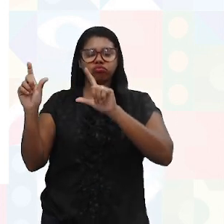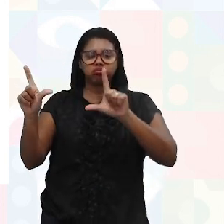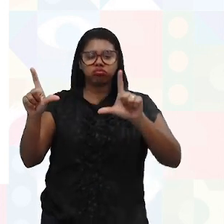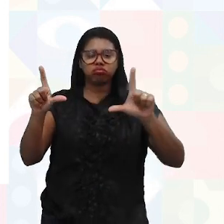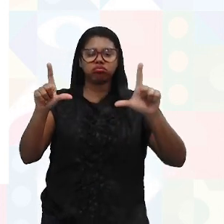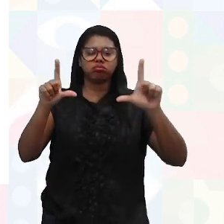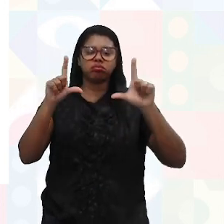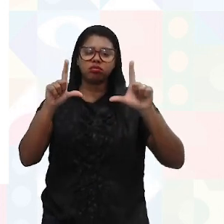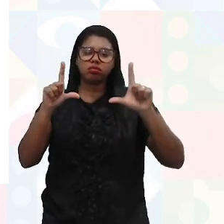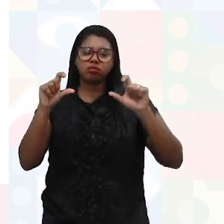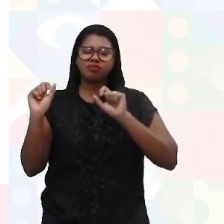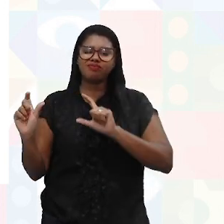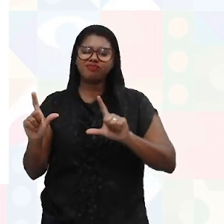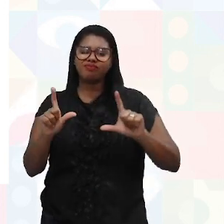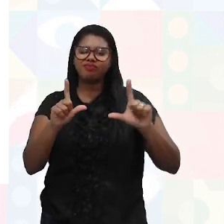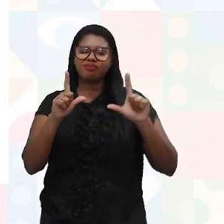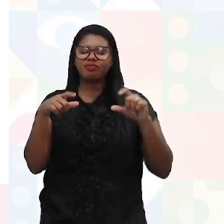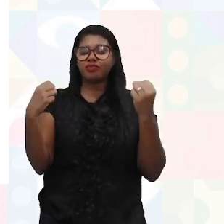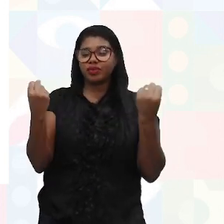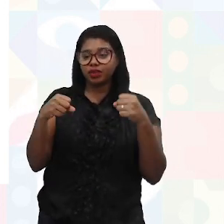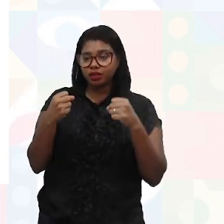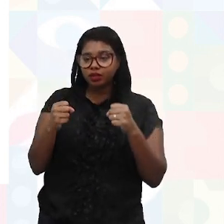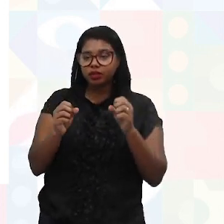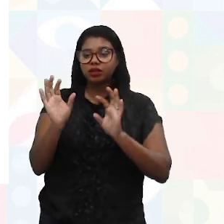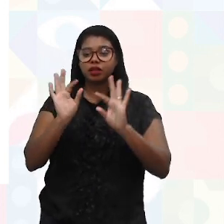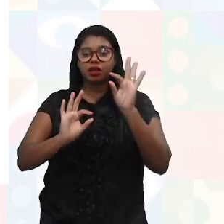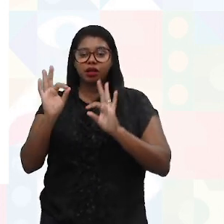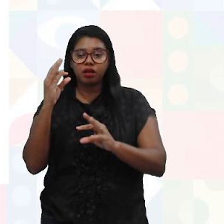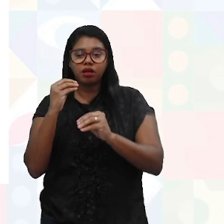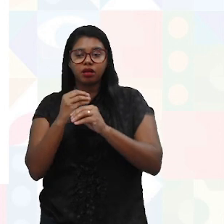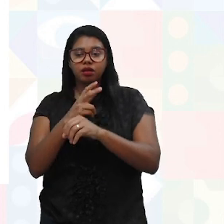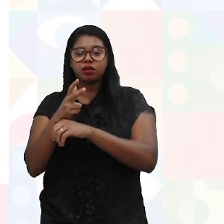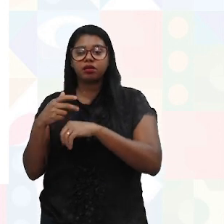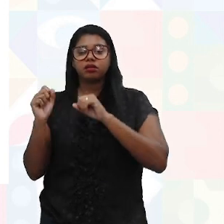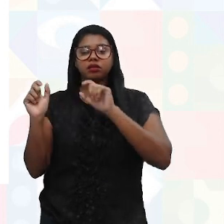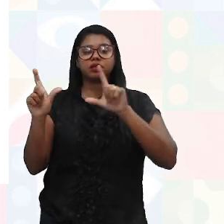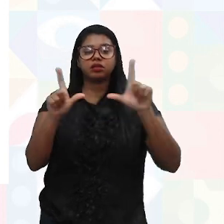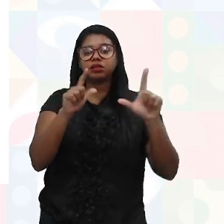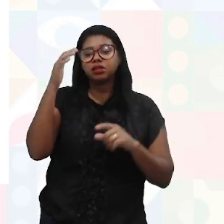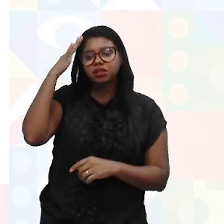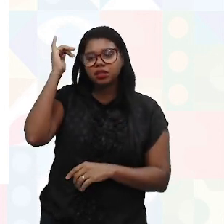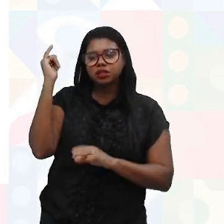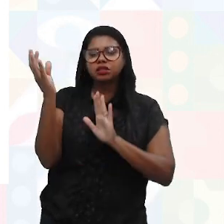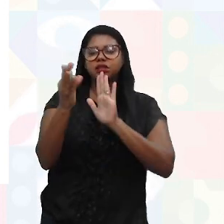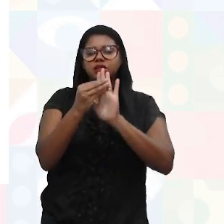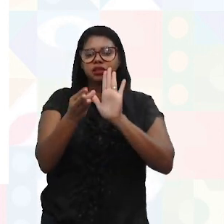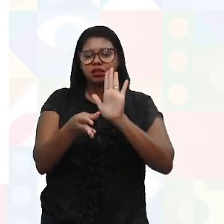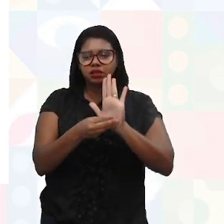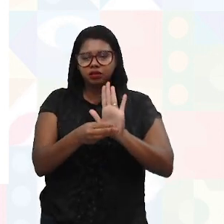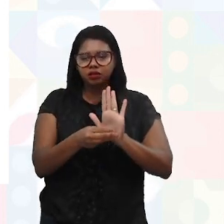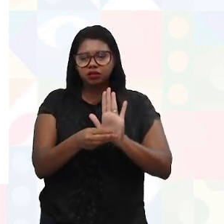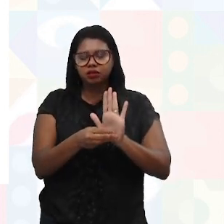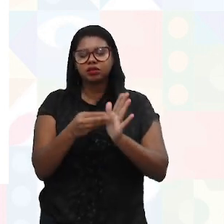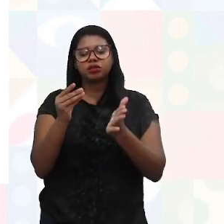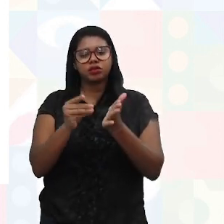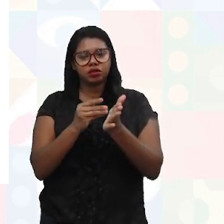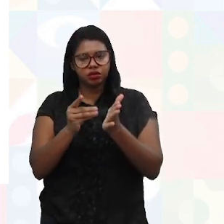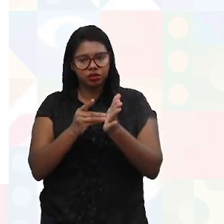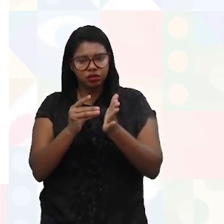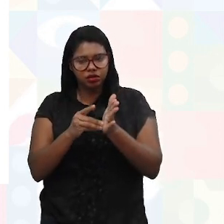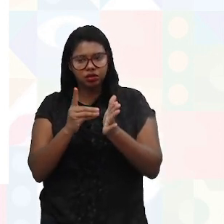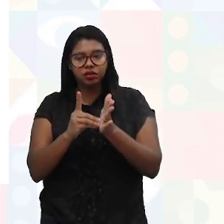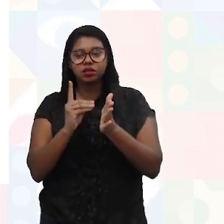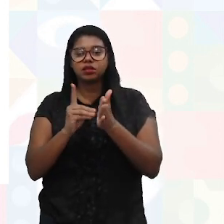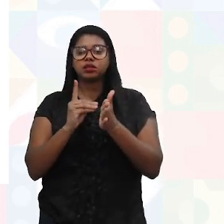porque ele precisa manipular essa imagem digitalmente, né? Saber aplicar esses conhecimentos do design que a gente falou